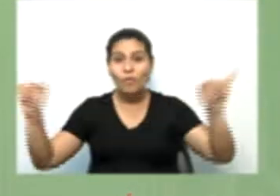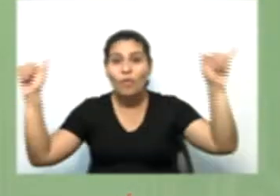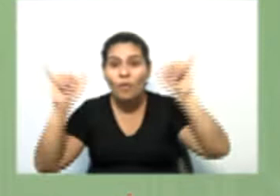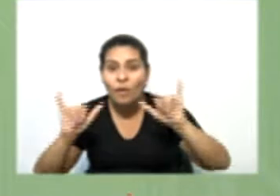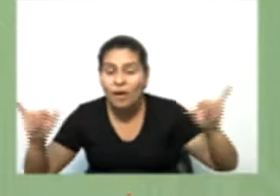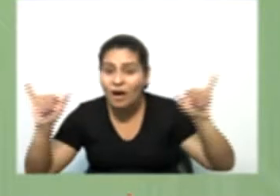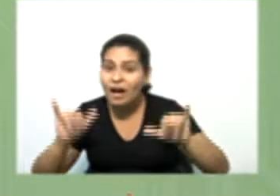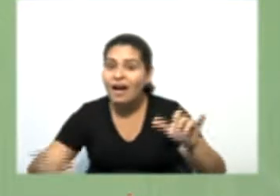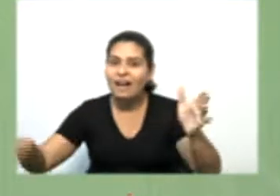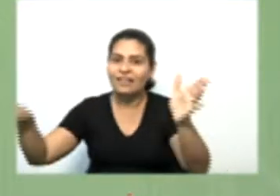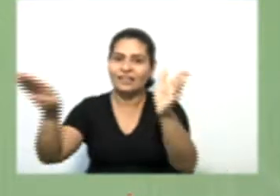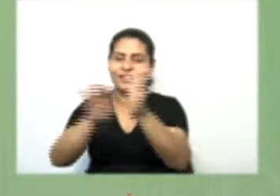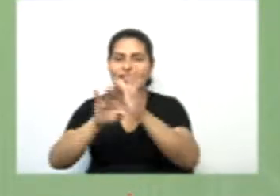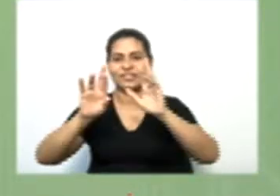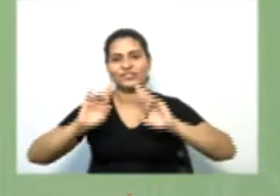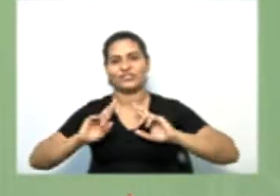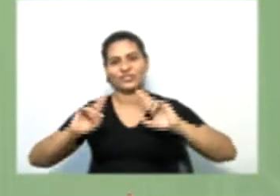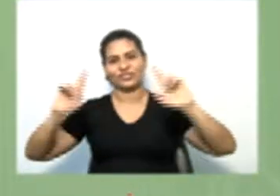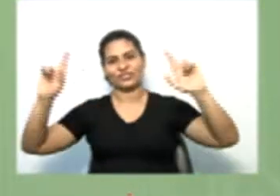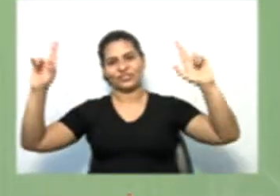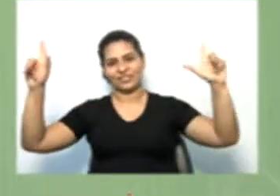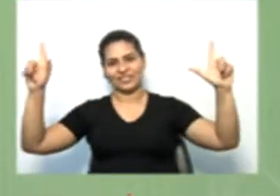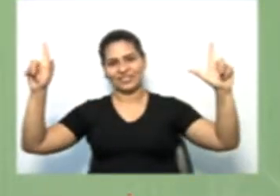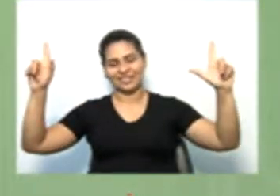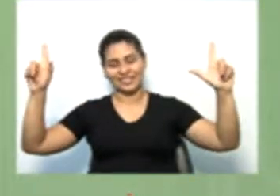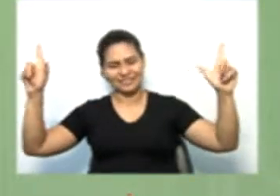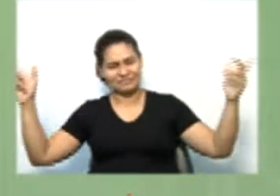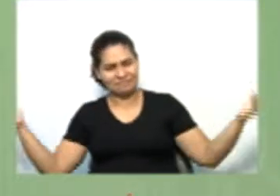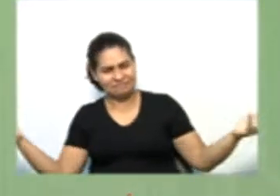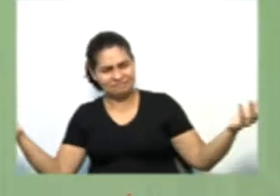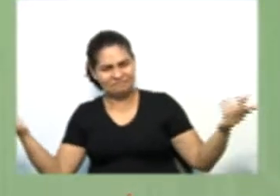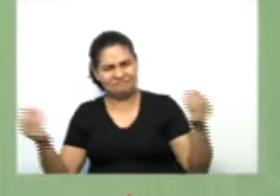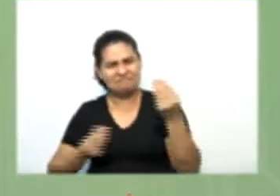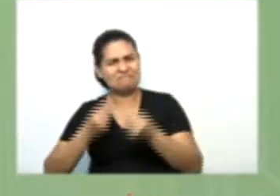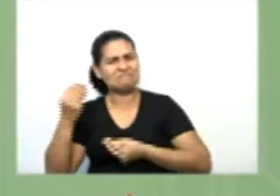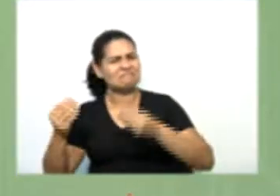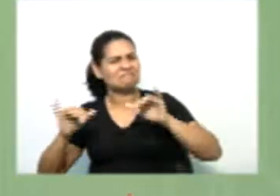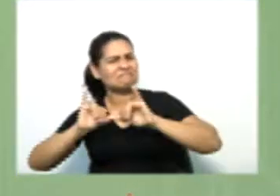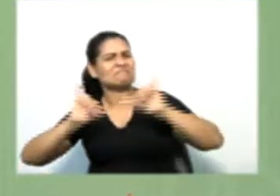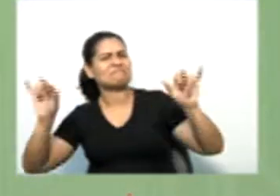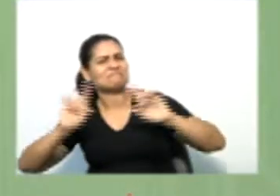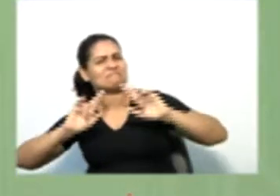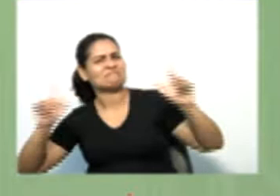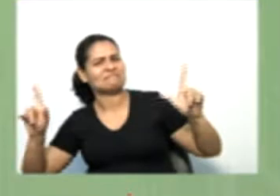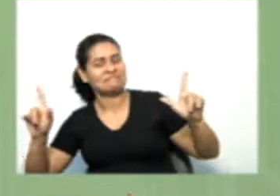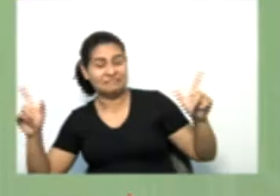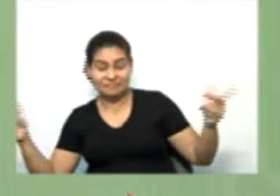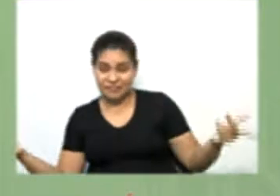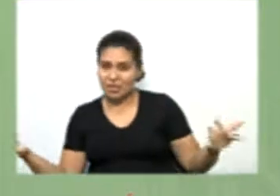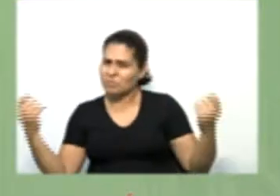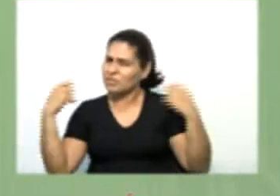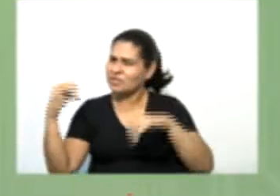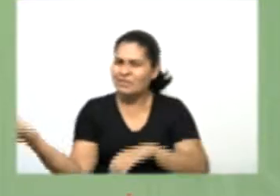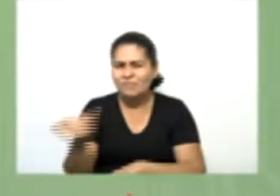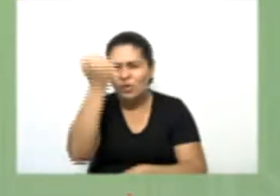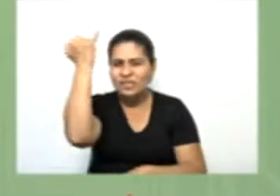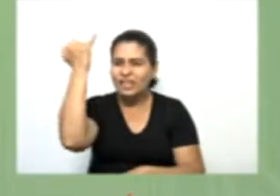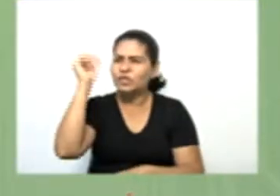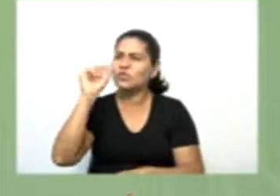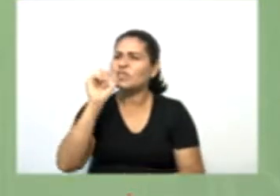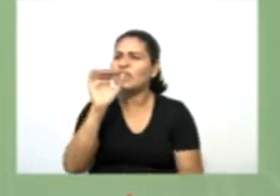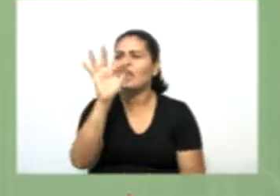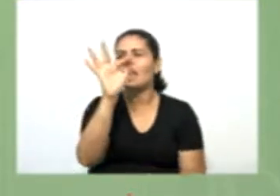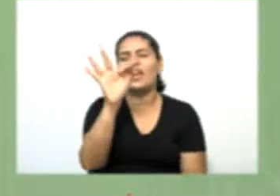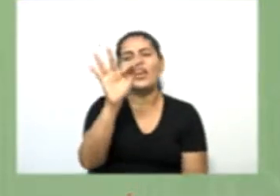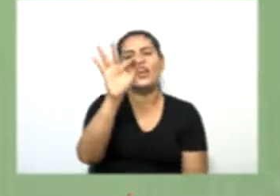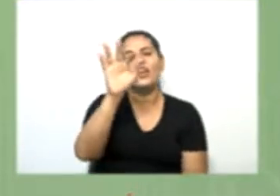pode chegar aqui de outra forma, de forma diferente. Por isso é importante o feedback. O que é o